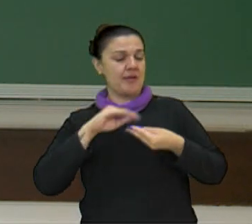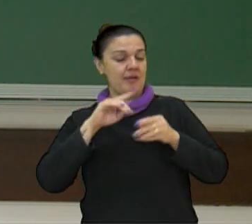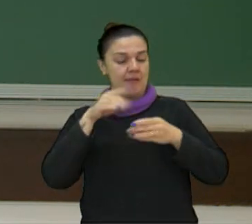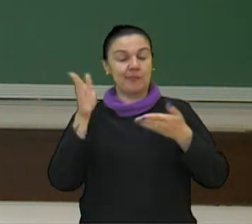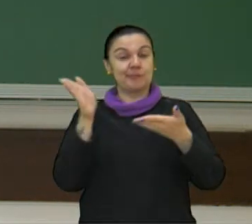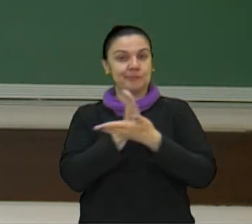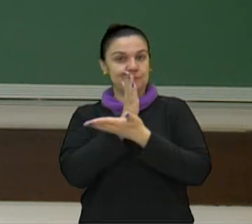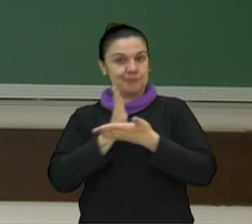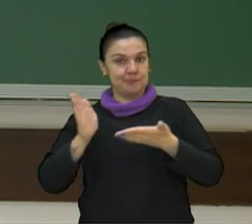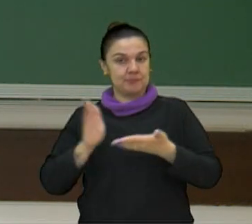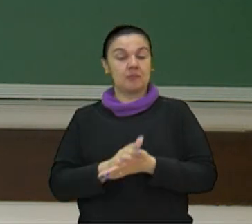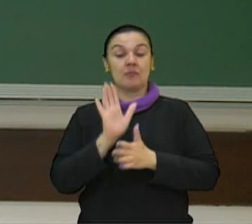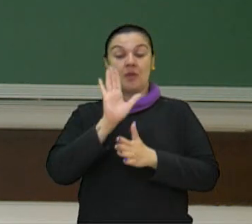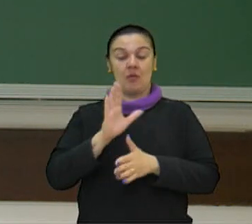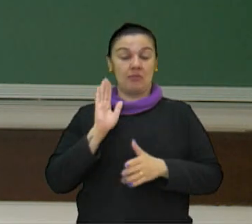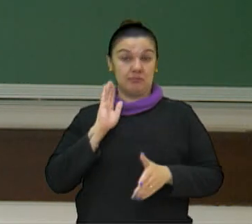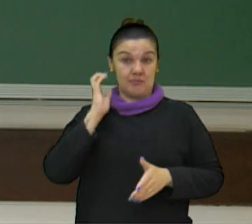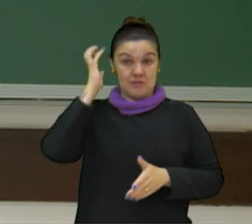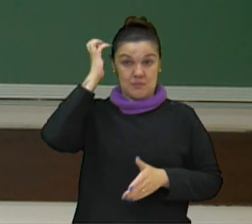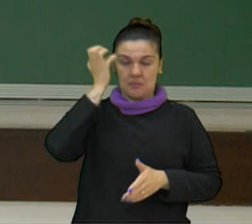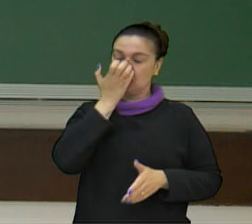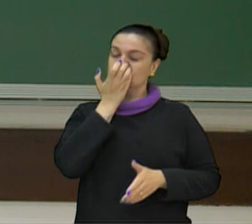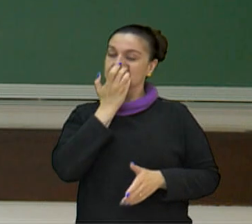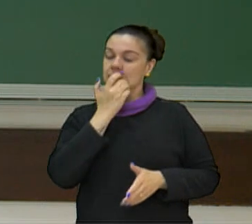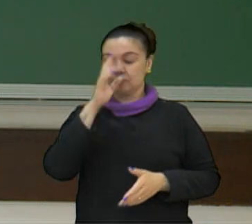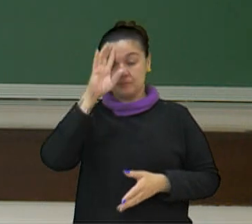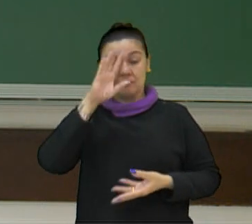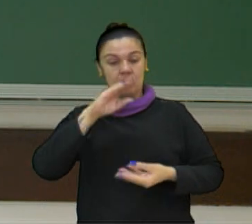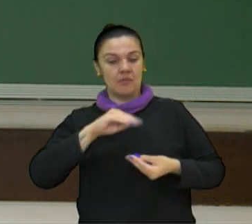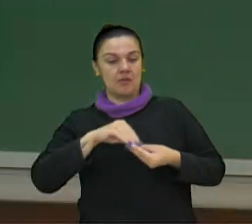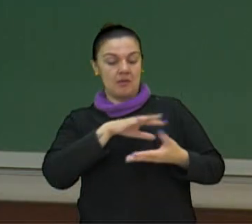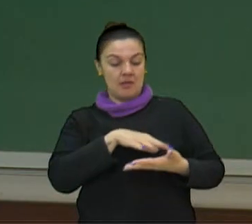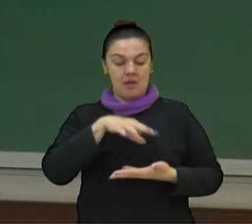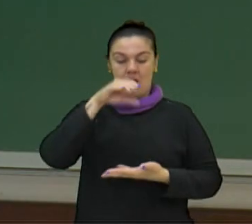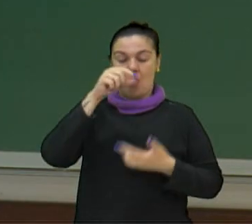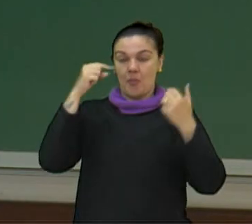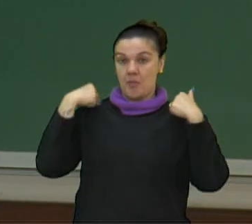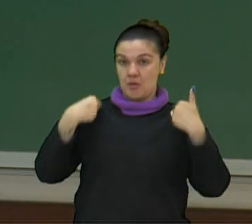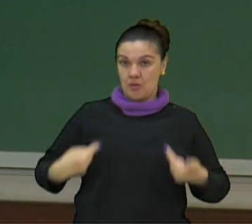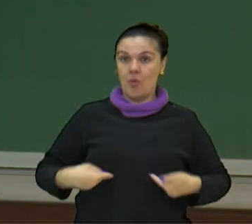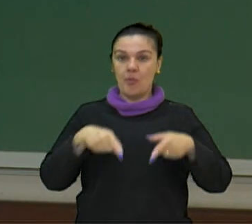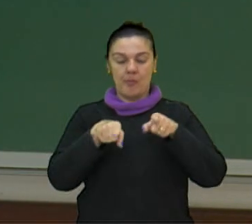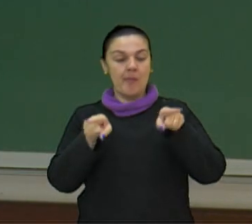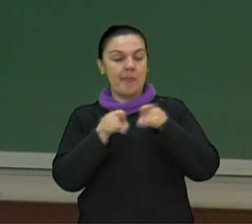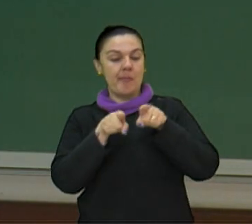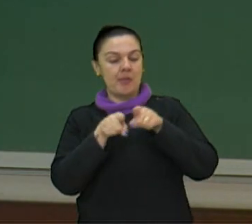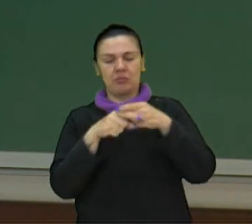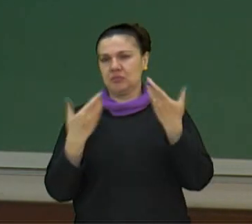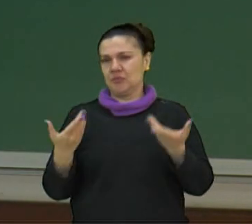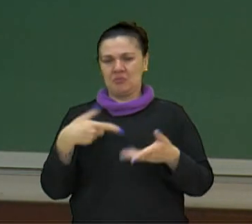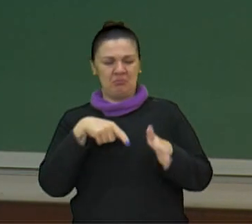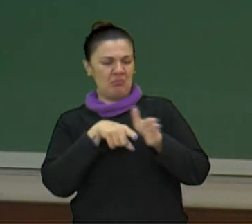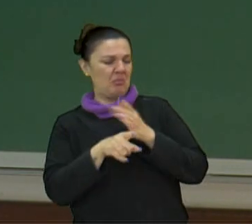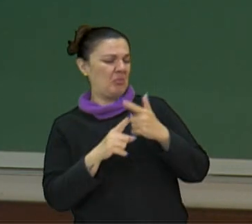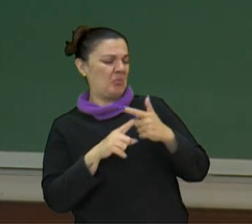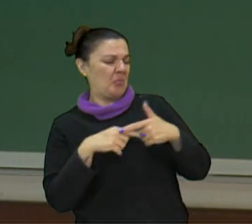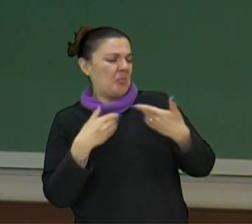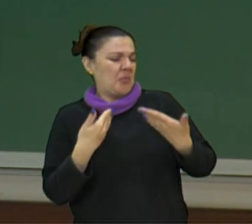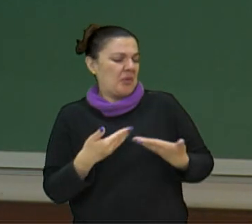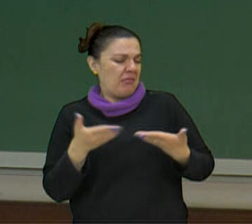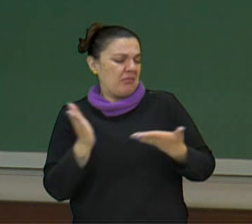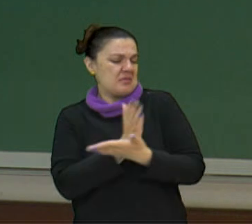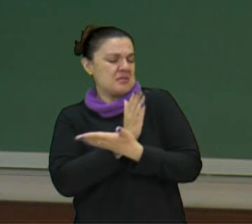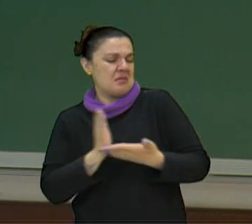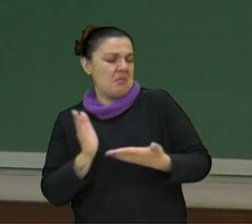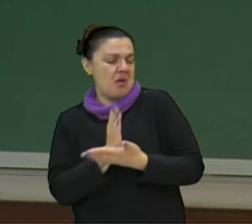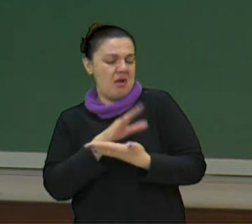coisas separadas. O Spinoza entende que alma e corpo são a mesma coisa, por isso ele vai dizer que não tem por que fazer essa valoração, não tem por